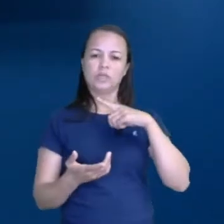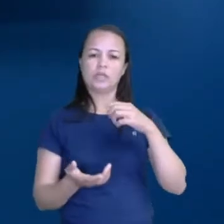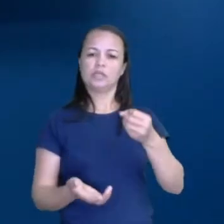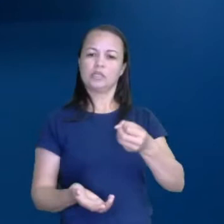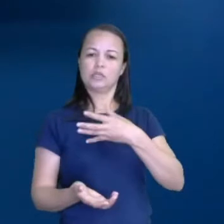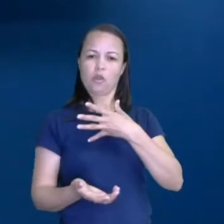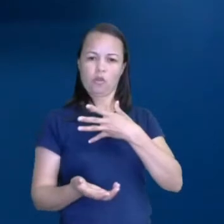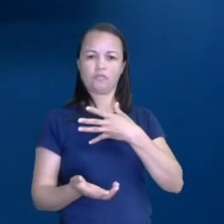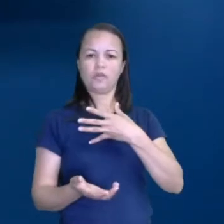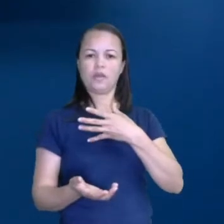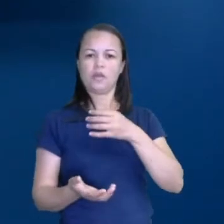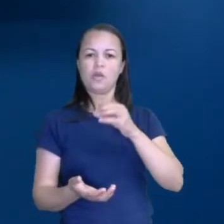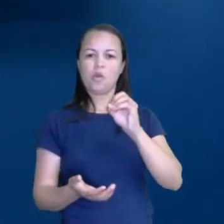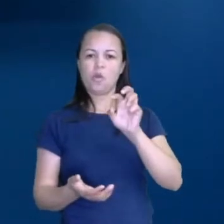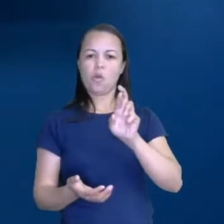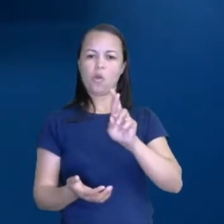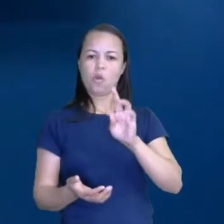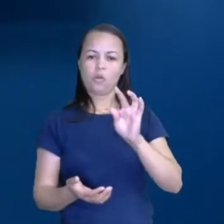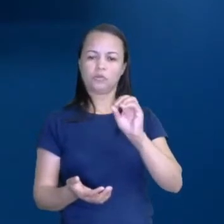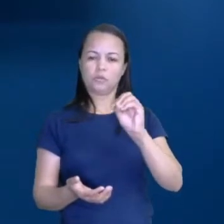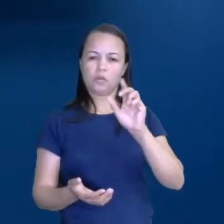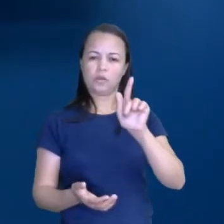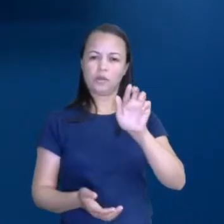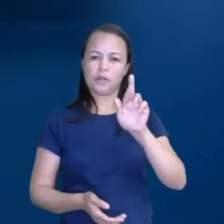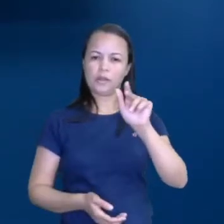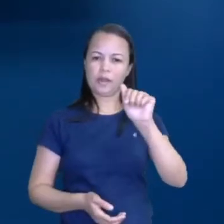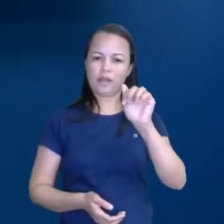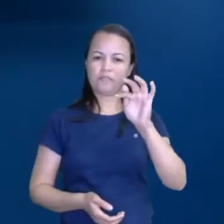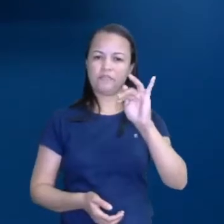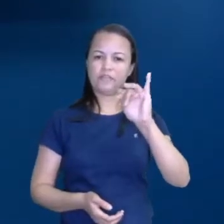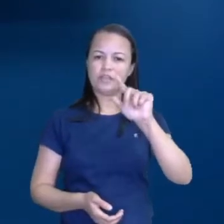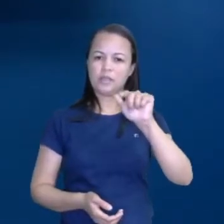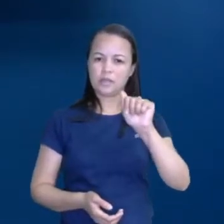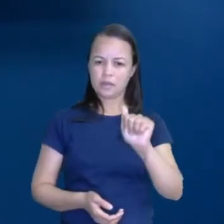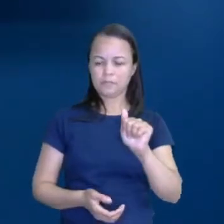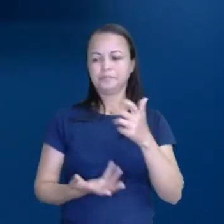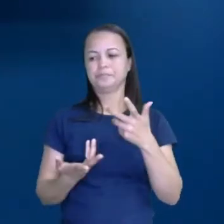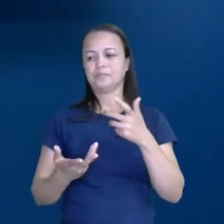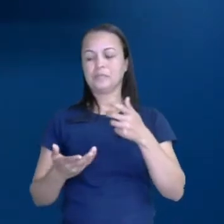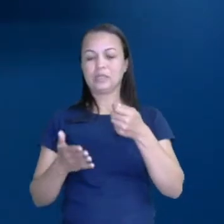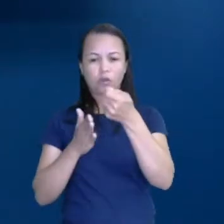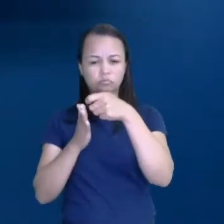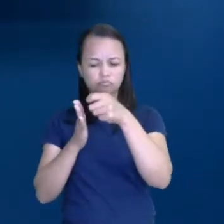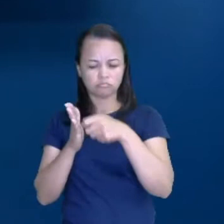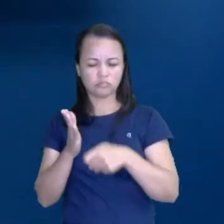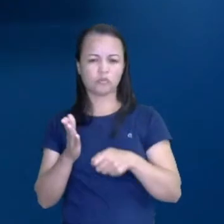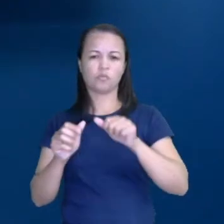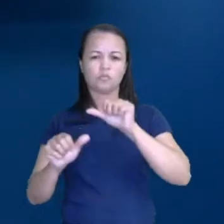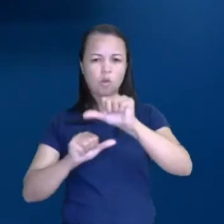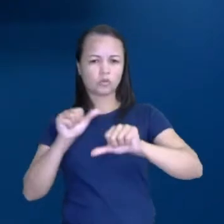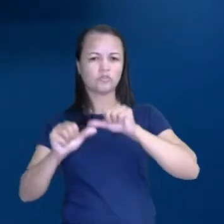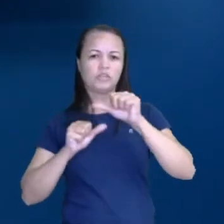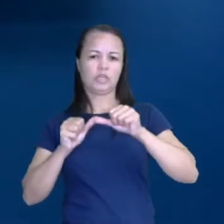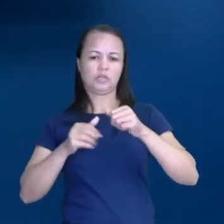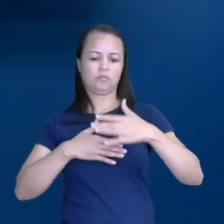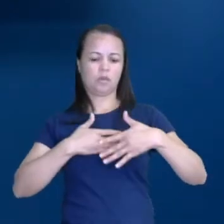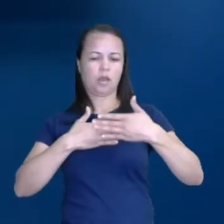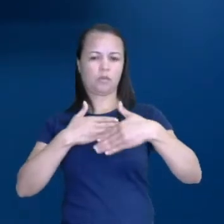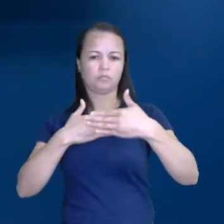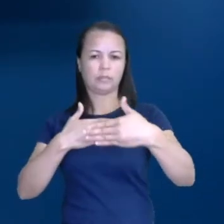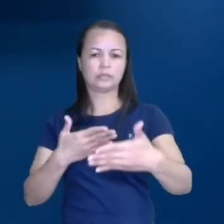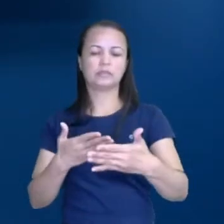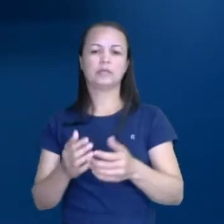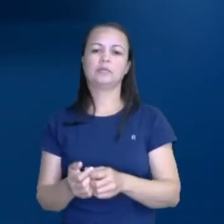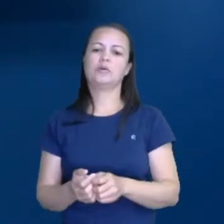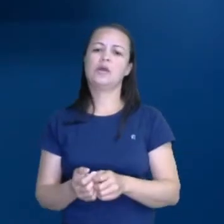ortografia. A ortografia, a linguagem, ela também vai se modificando de acordo com o passar do tempo. Tem palavras que a nossa avó fala que a